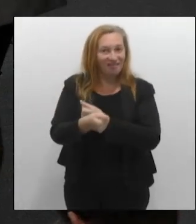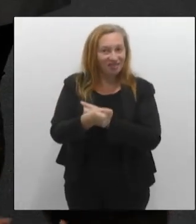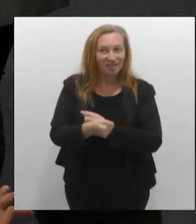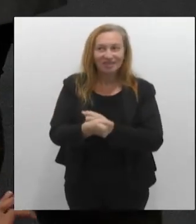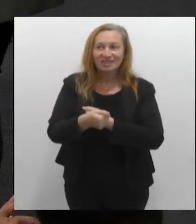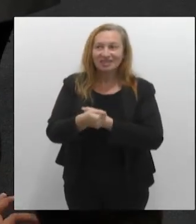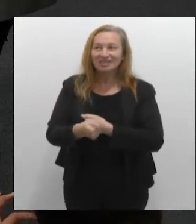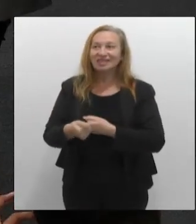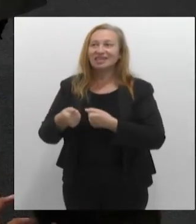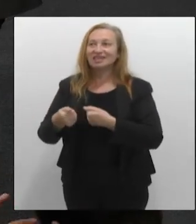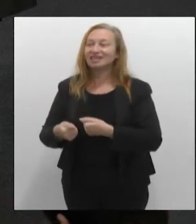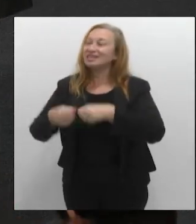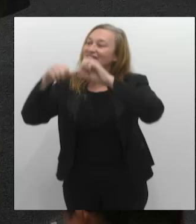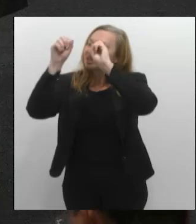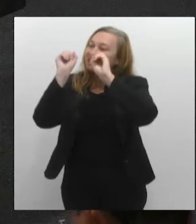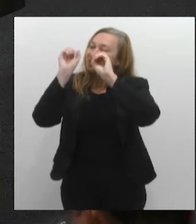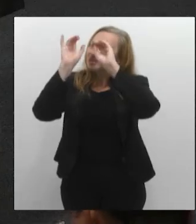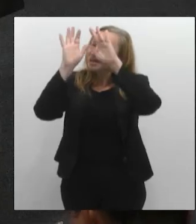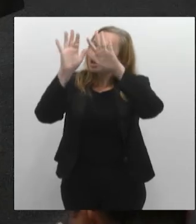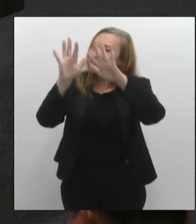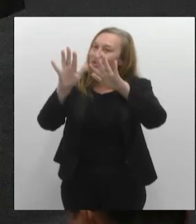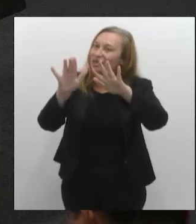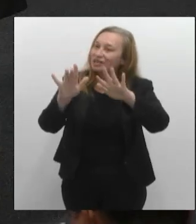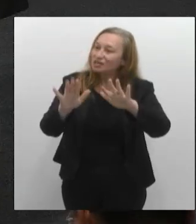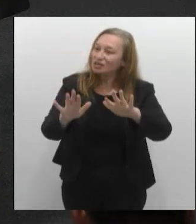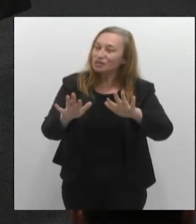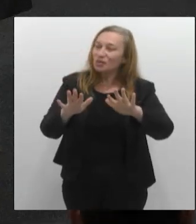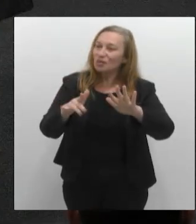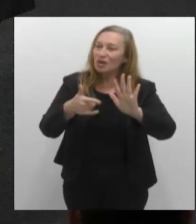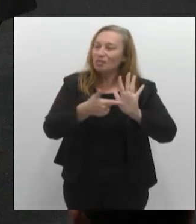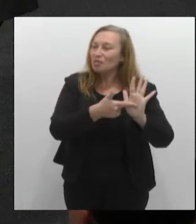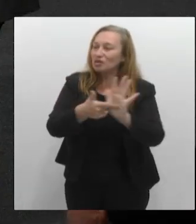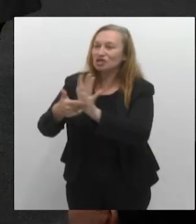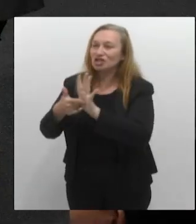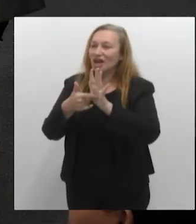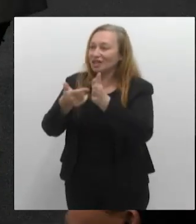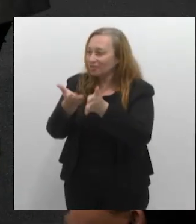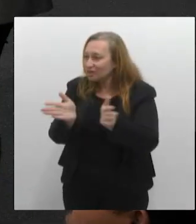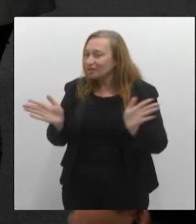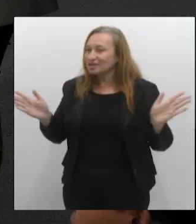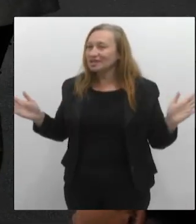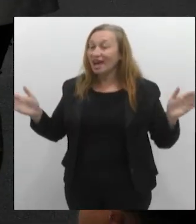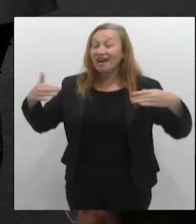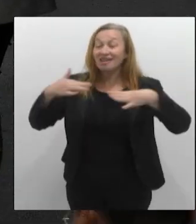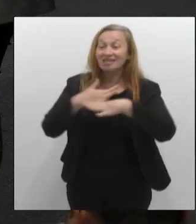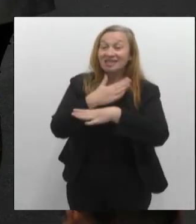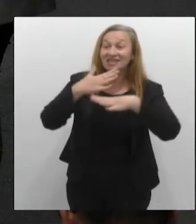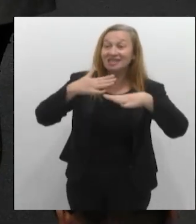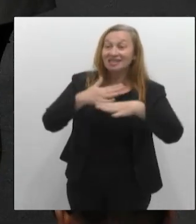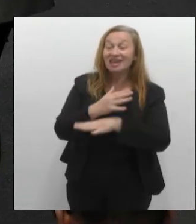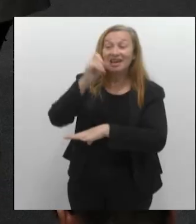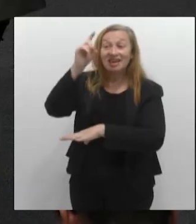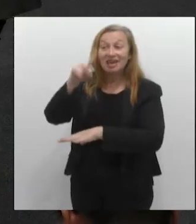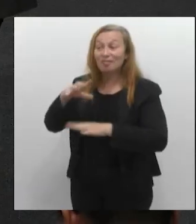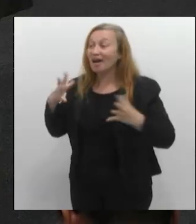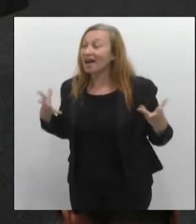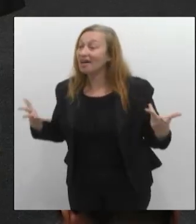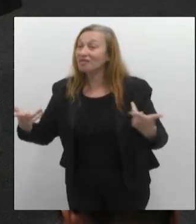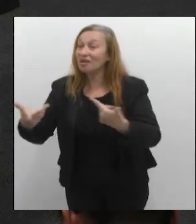maravilhosa. Resplandece o Cristo Redentor nesta cidade que